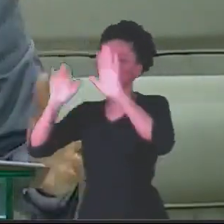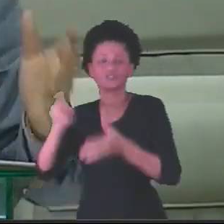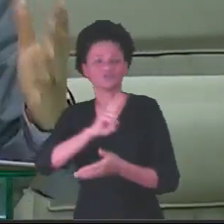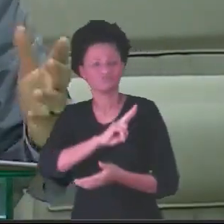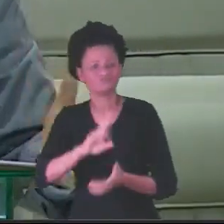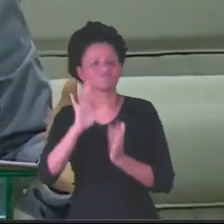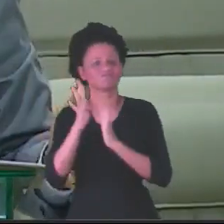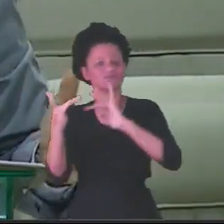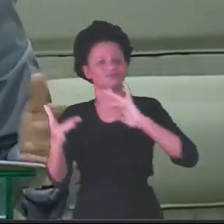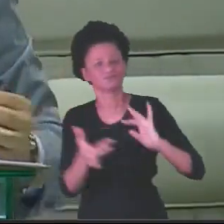em nome de jesus